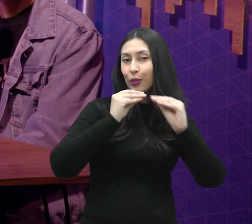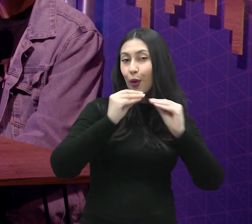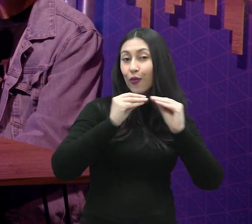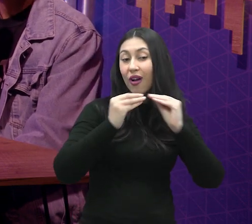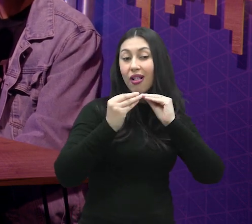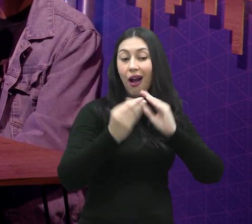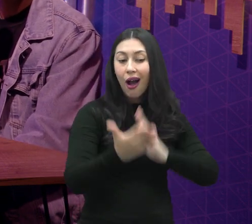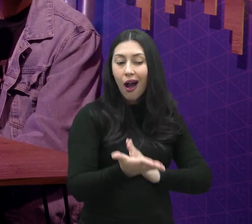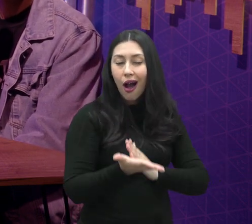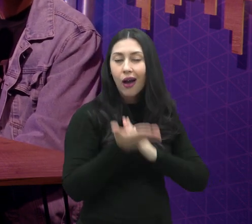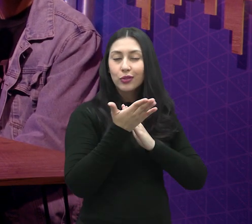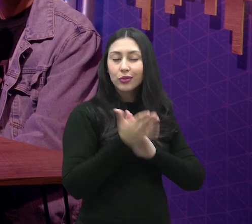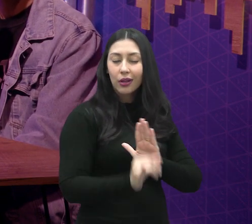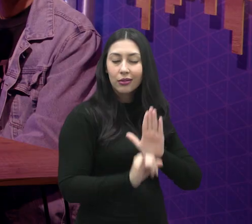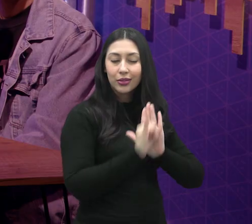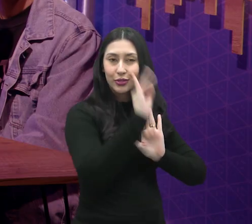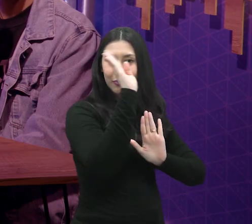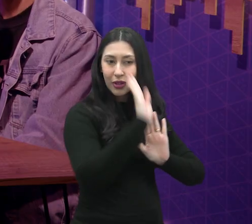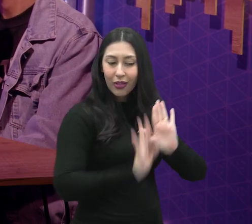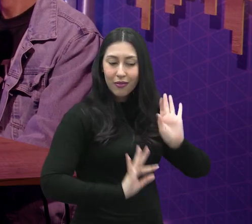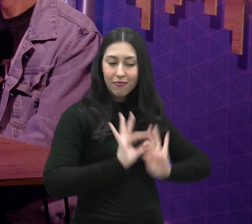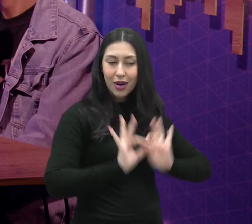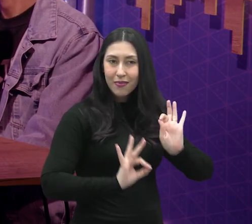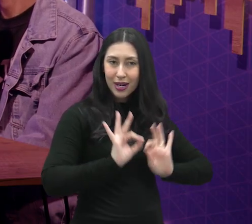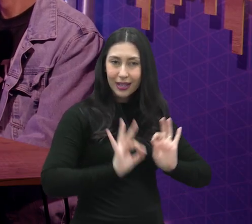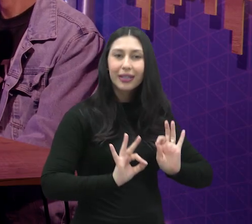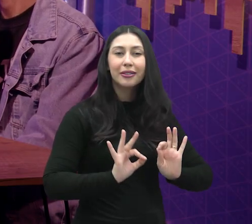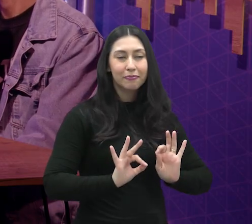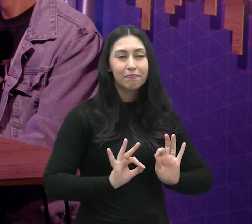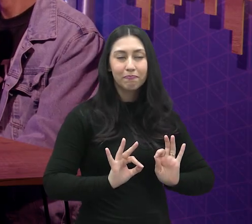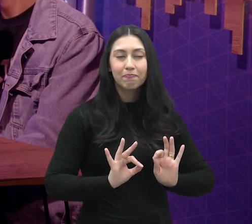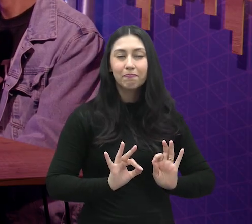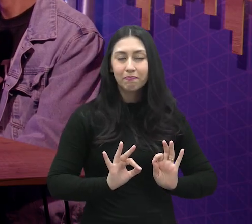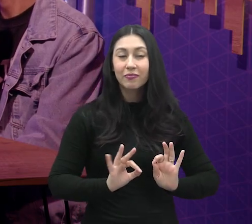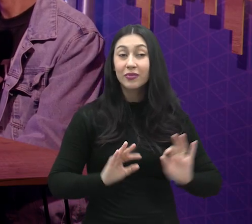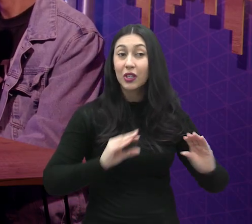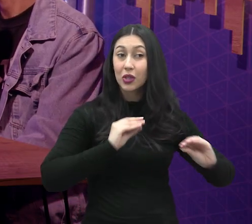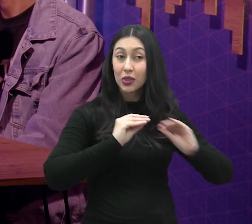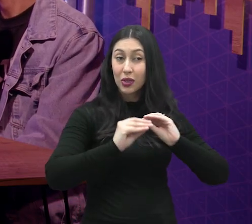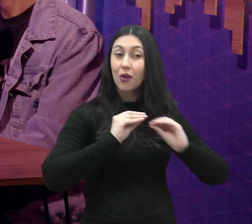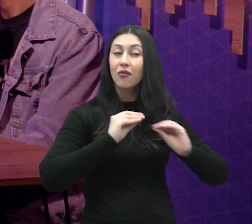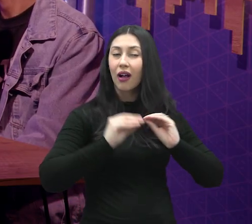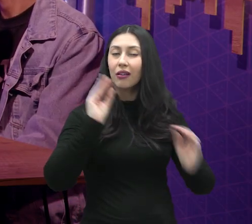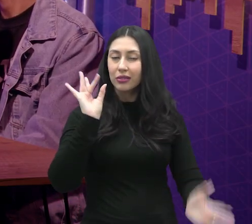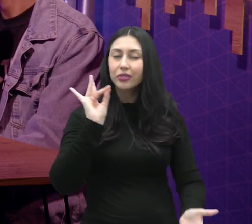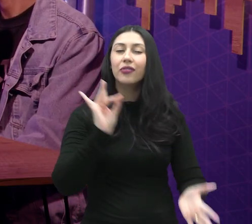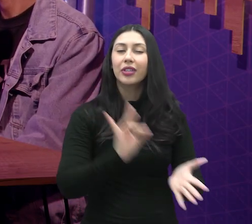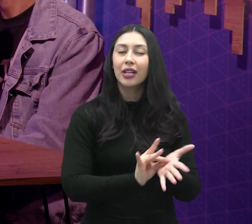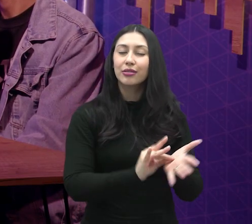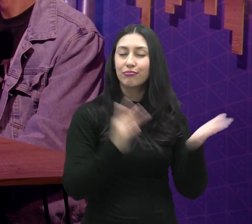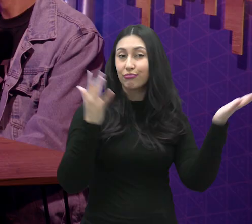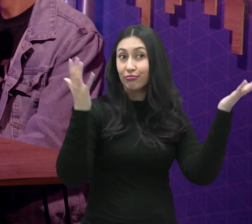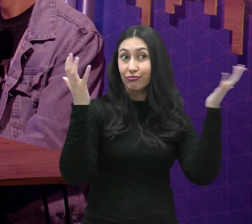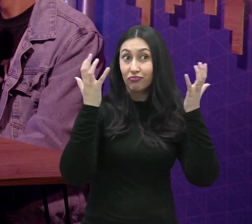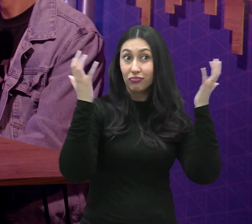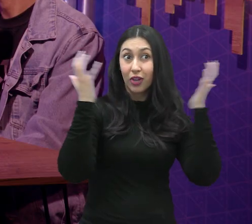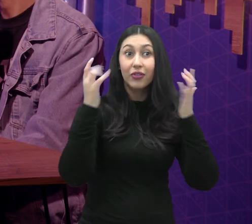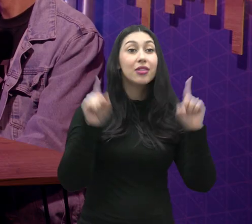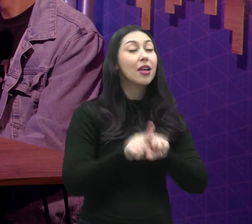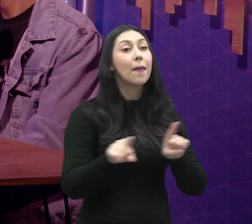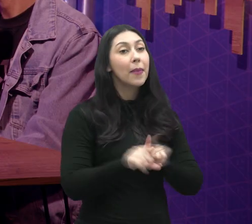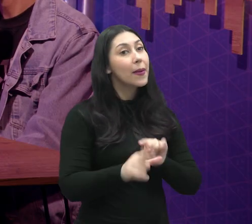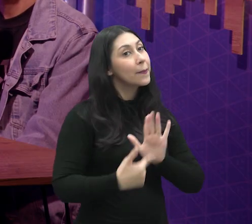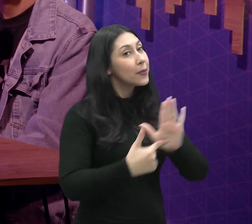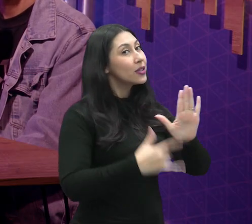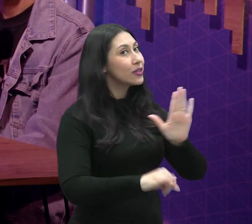telenovelas ajudam a construir a identidade brasileira, né? Quanto, né, as novelas realmente afetam as nossas vidas e reforçam